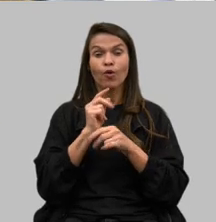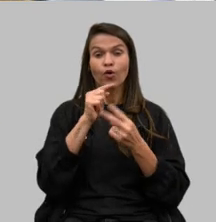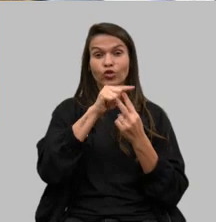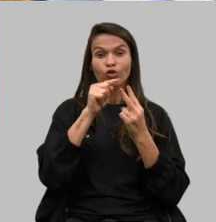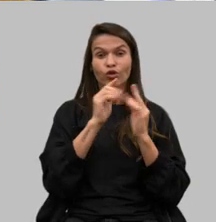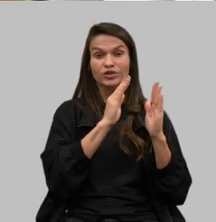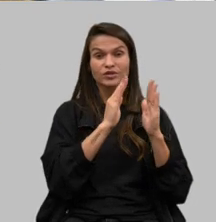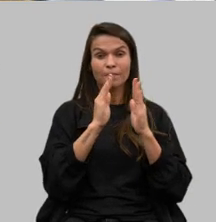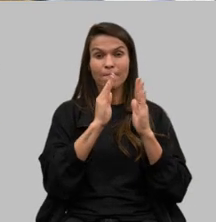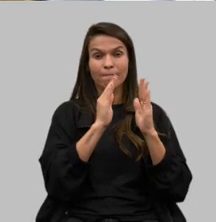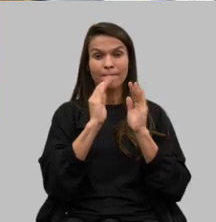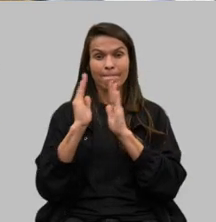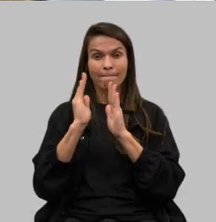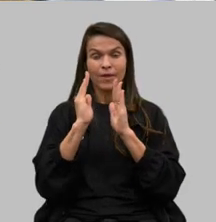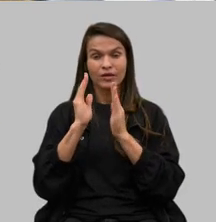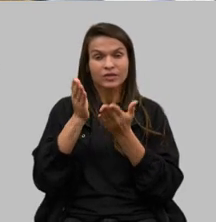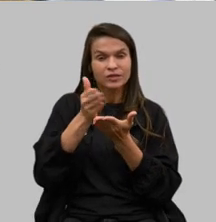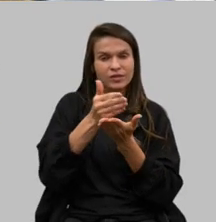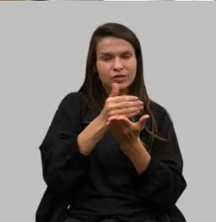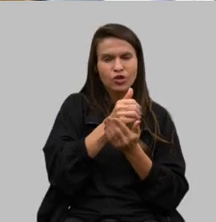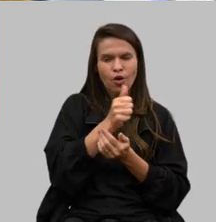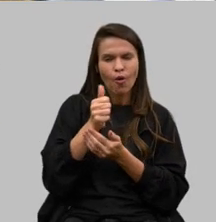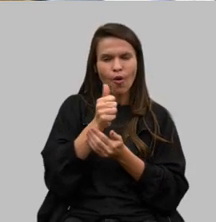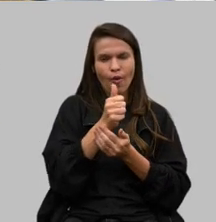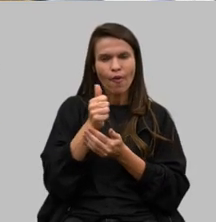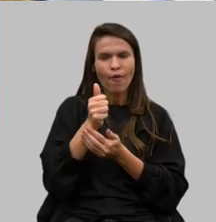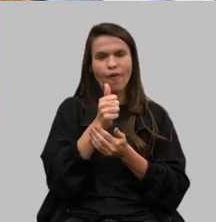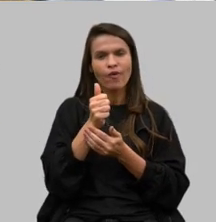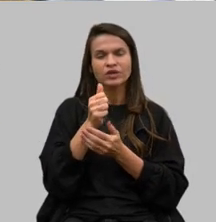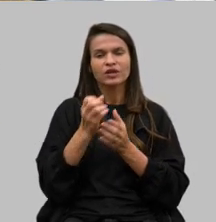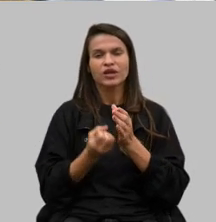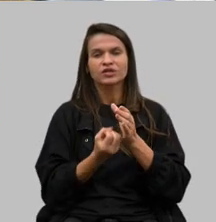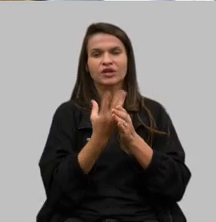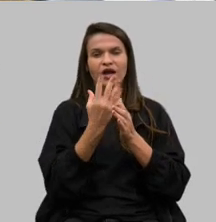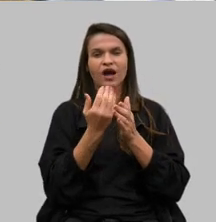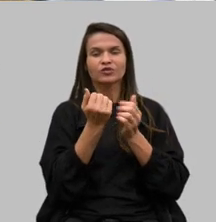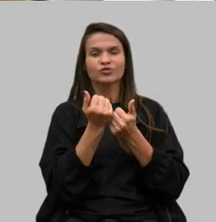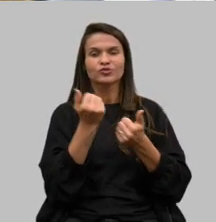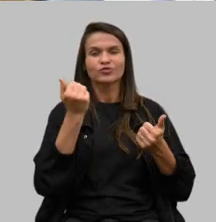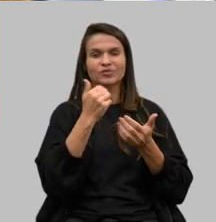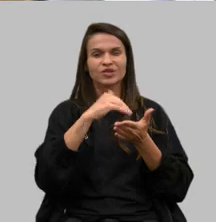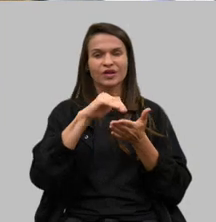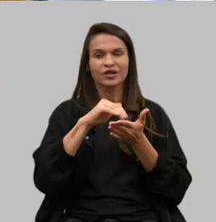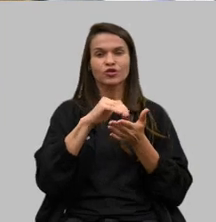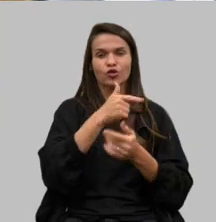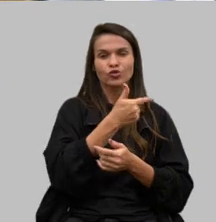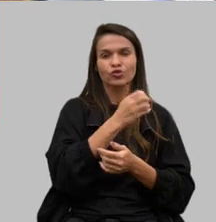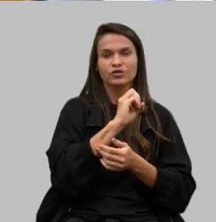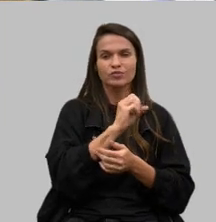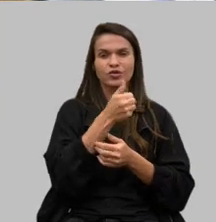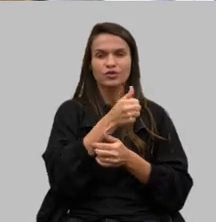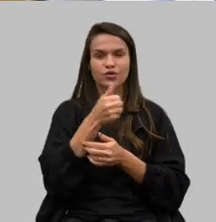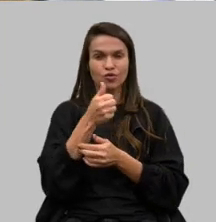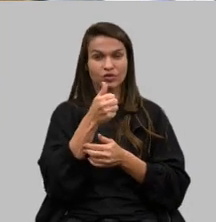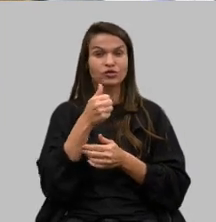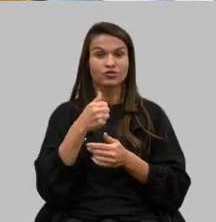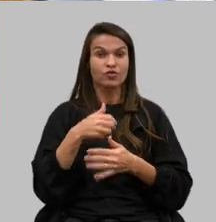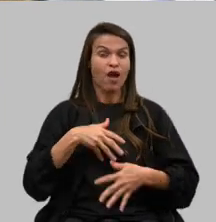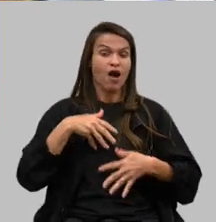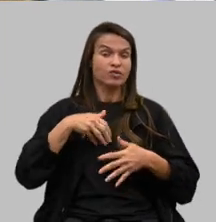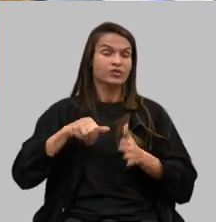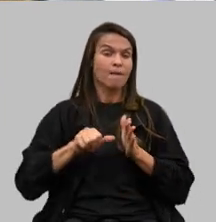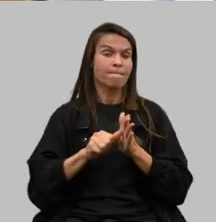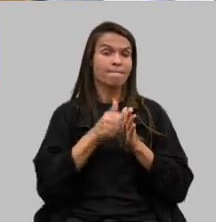esse esse dado de 11 Deputado é desde a criação da subsecretária em 2011 que eu tive a honra de ser a primeira